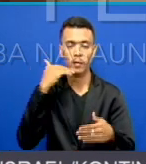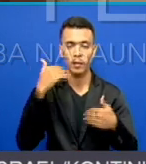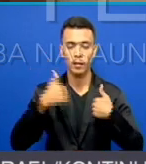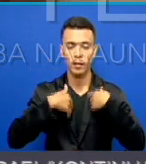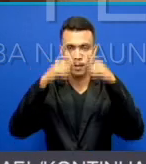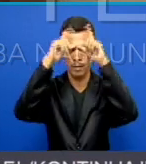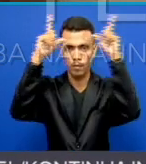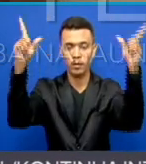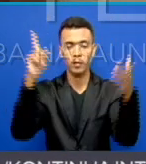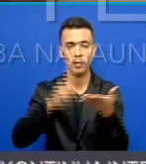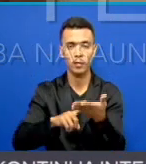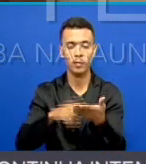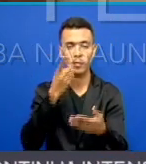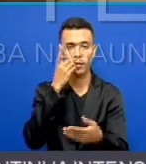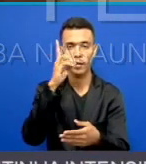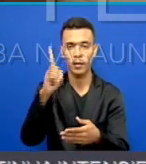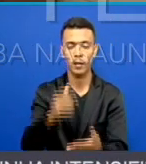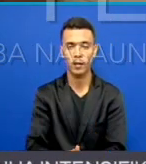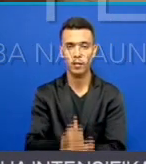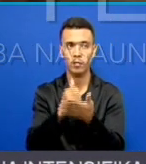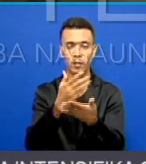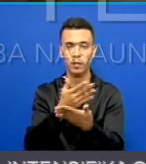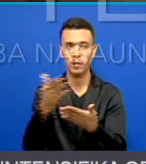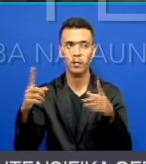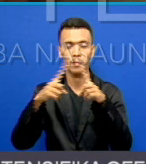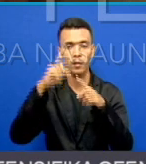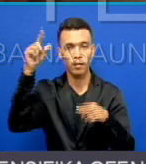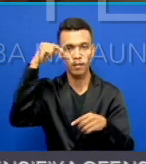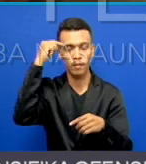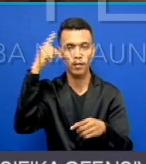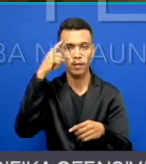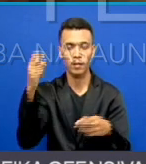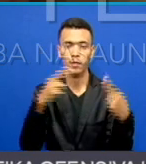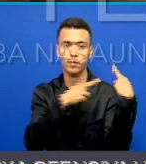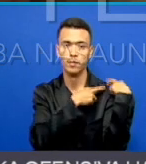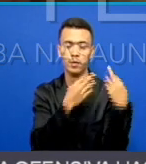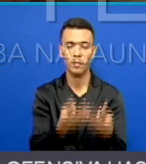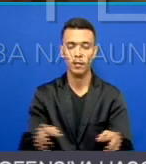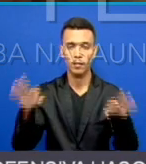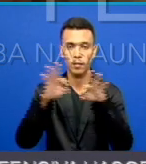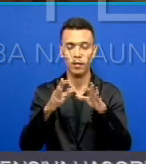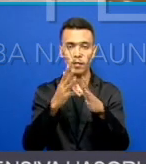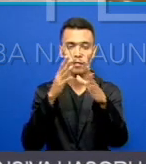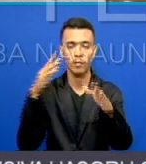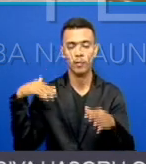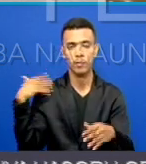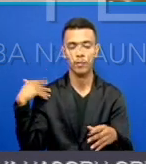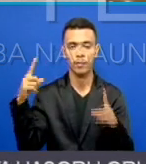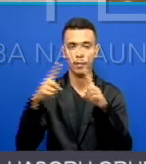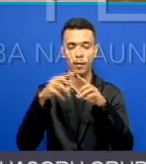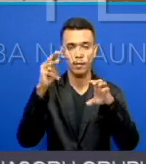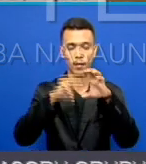minha discurso até den, apoia equipamentos para o governo, também é papel importante Tebes, ou de forma jovem para o mercado de trabalho e